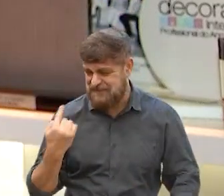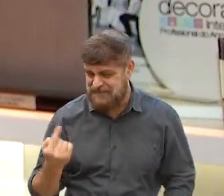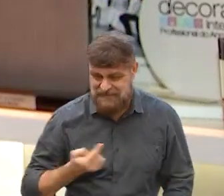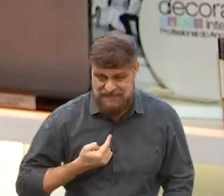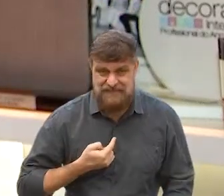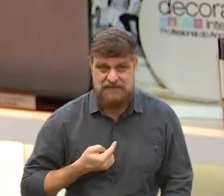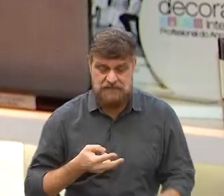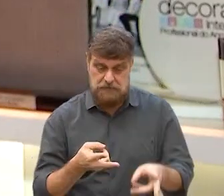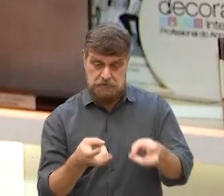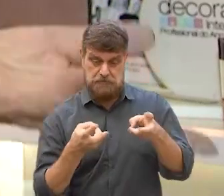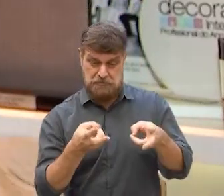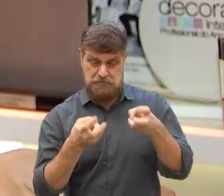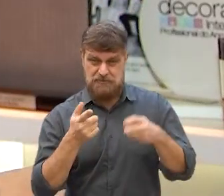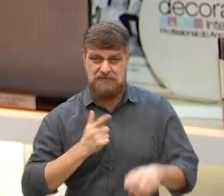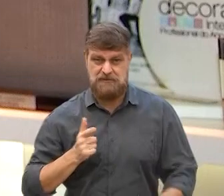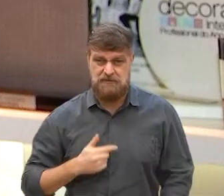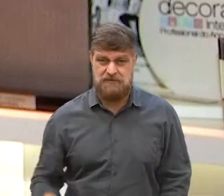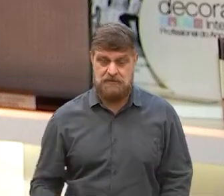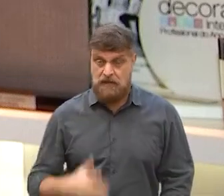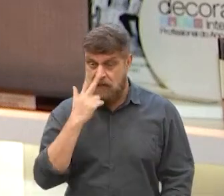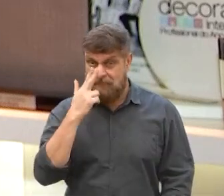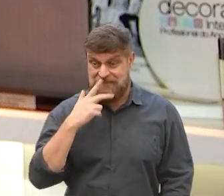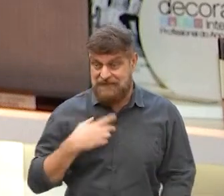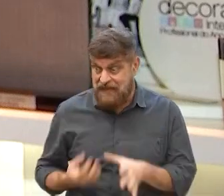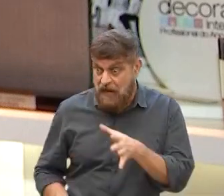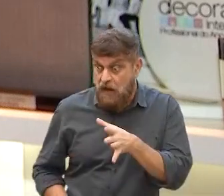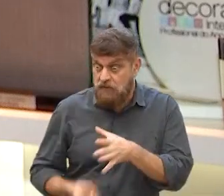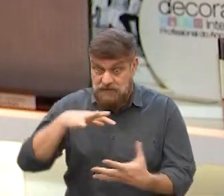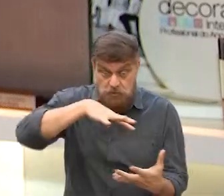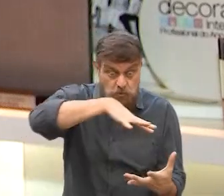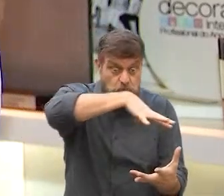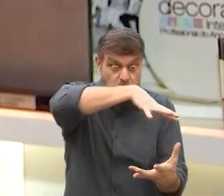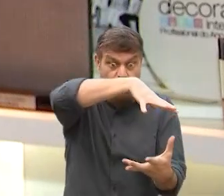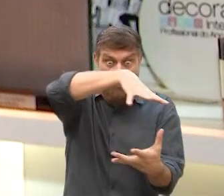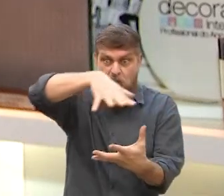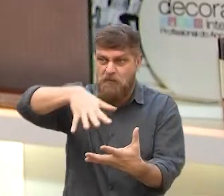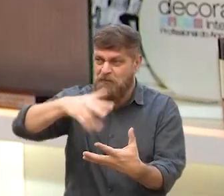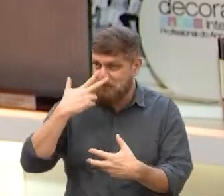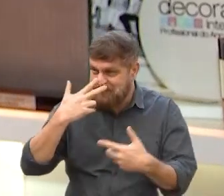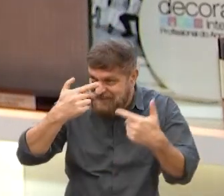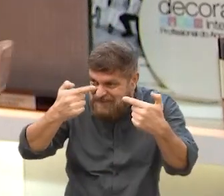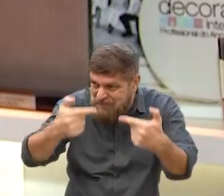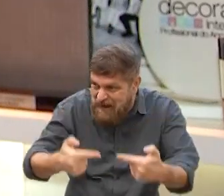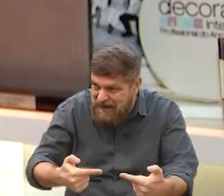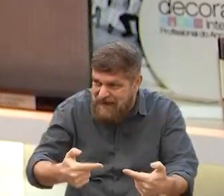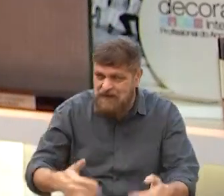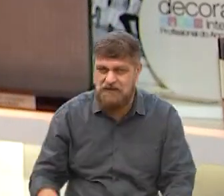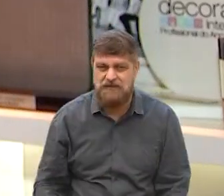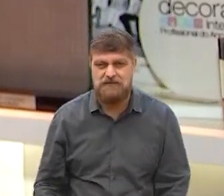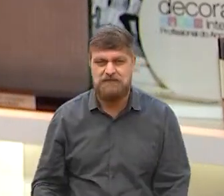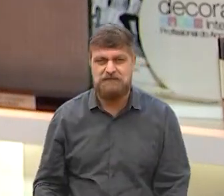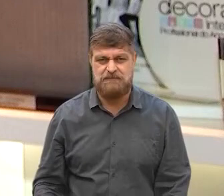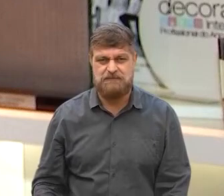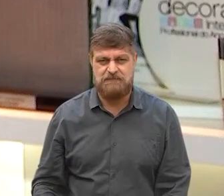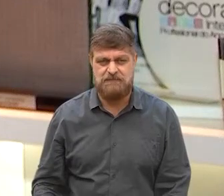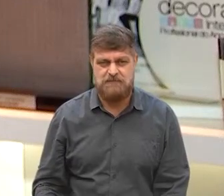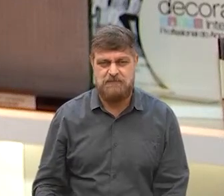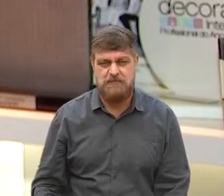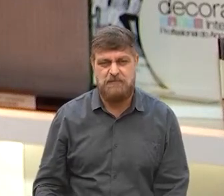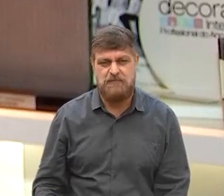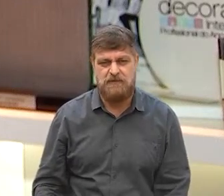proprietários, para quem busca imóvel e mesmo uma renda melhor para todos os corretores. Apesar de um mercado com altos e